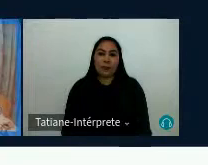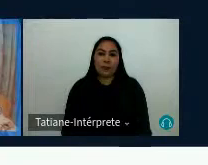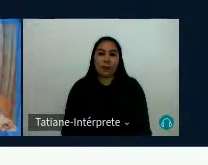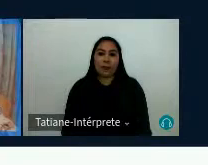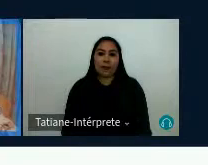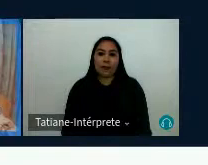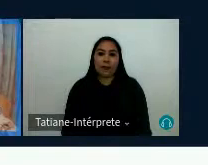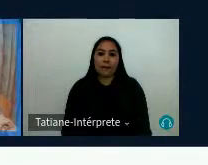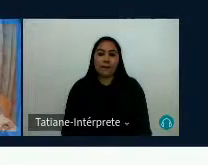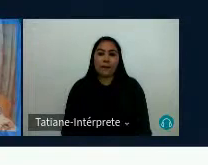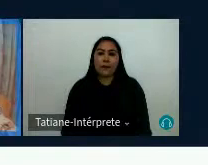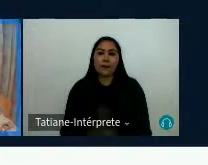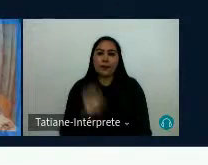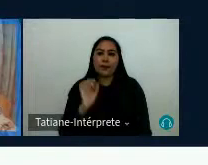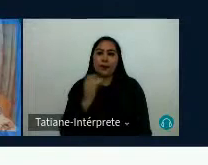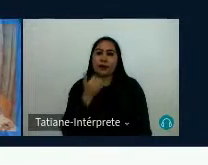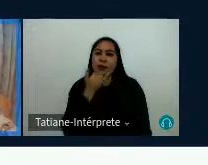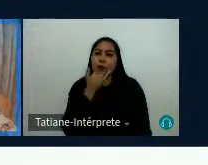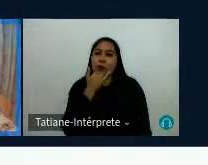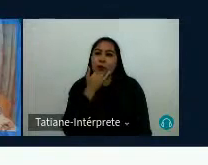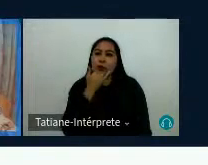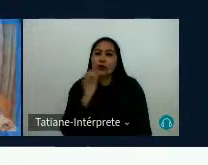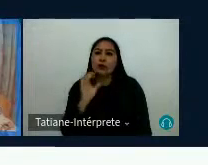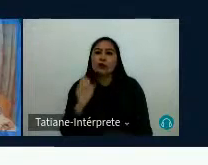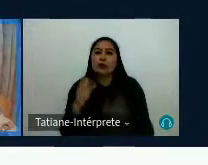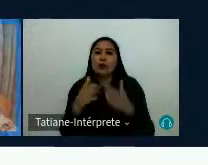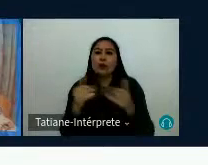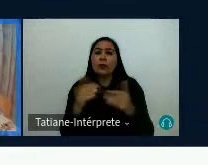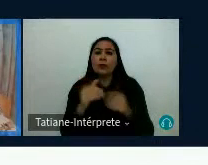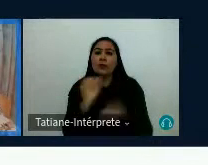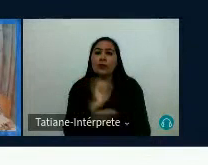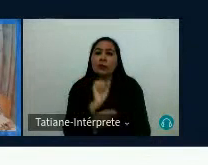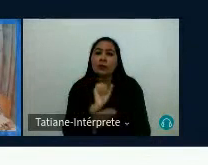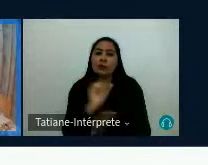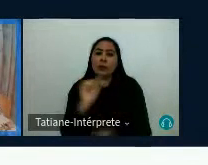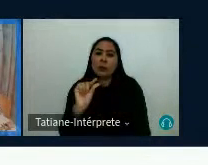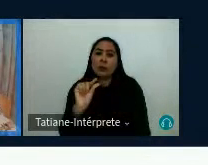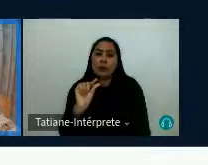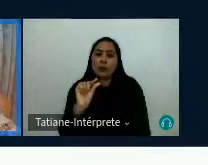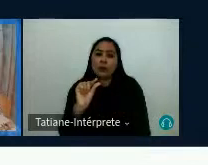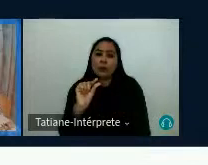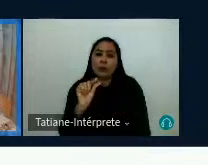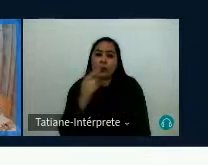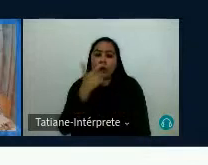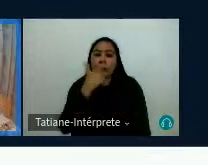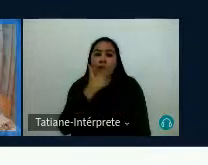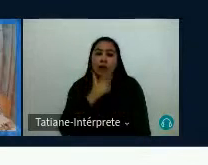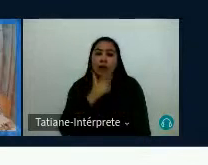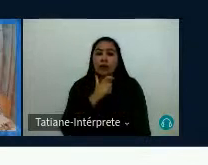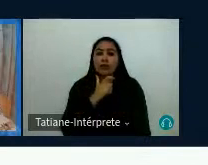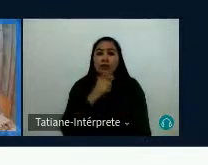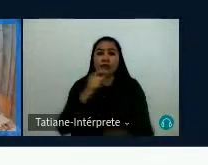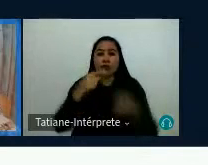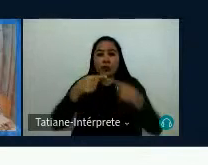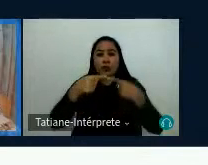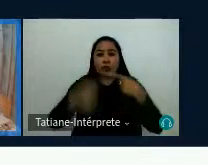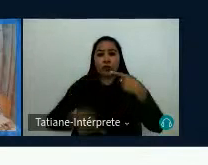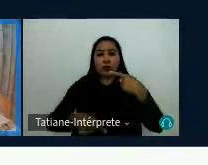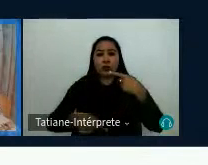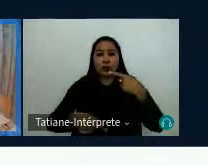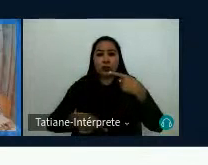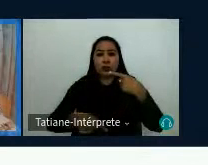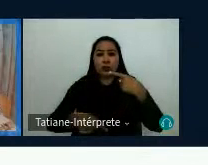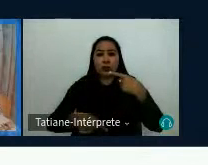que te pedir para aguardar só um momentinho. Eu acho que caiu a conexão nossa aqui